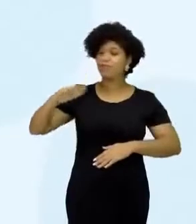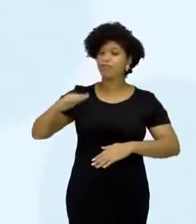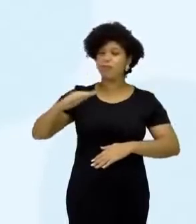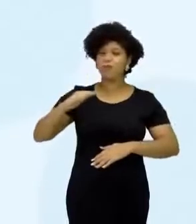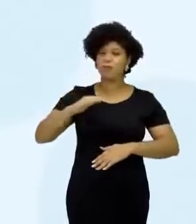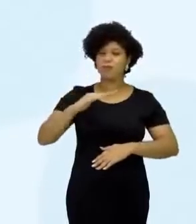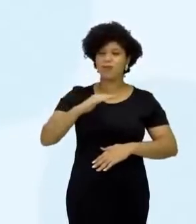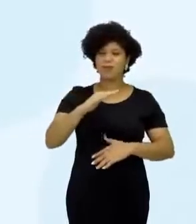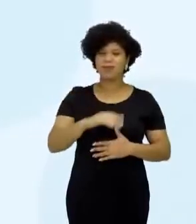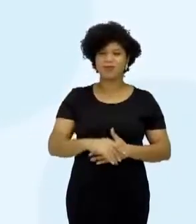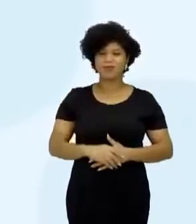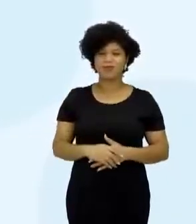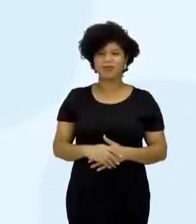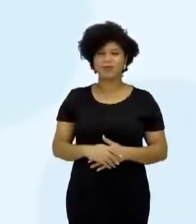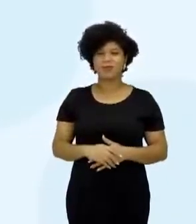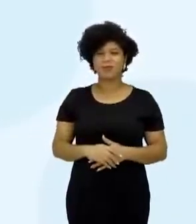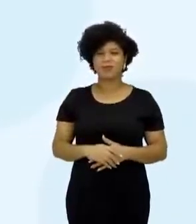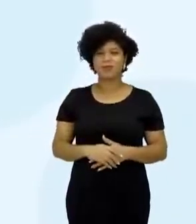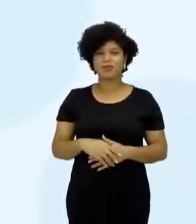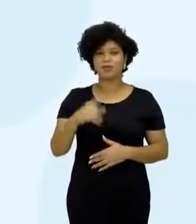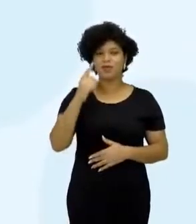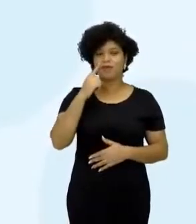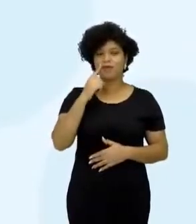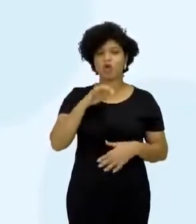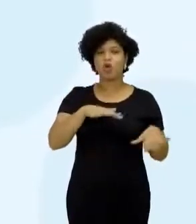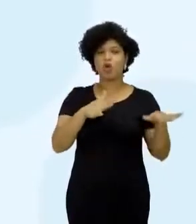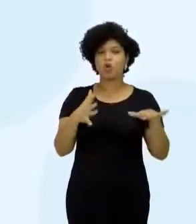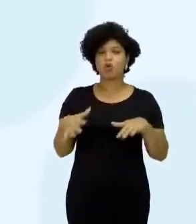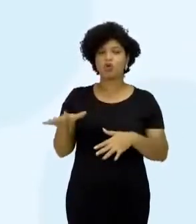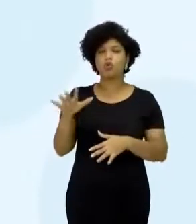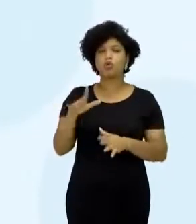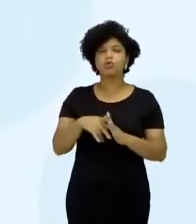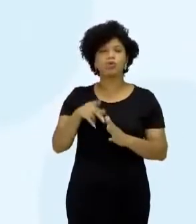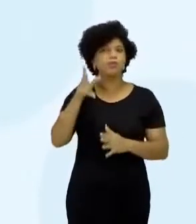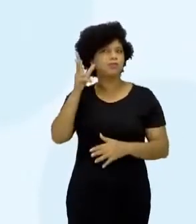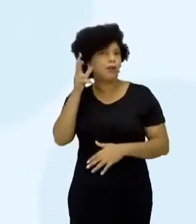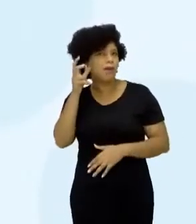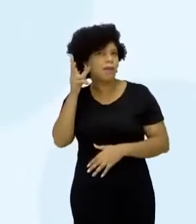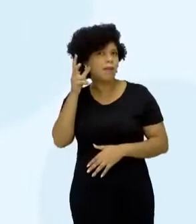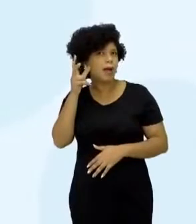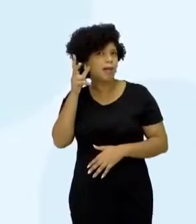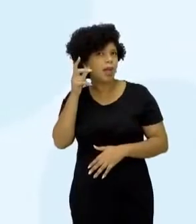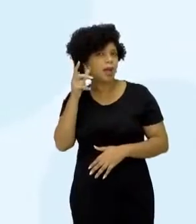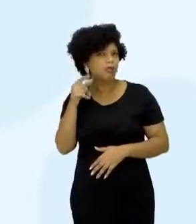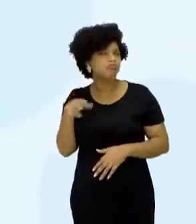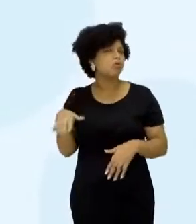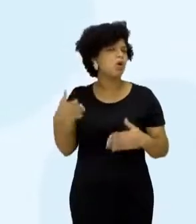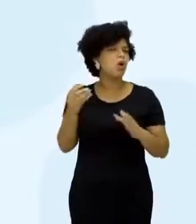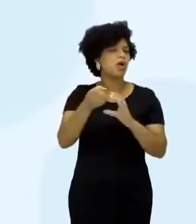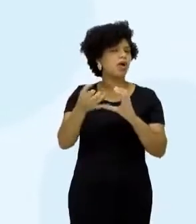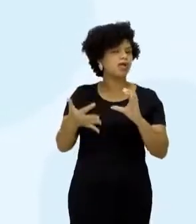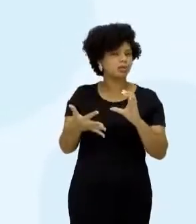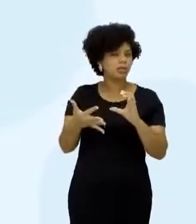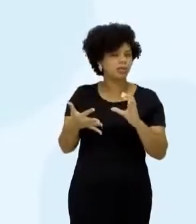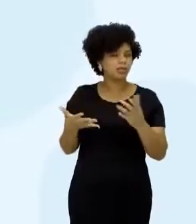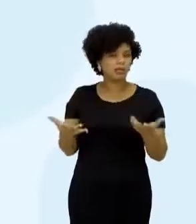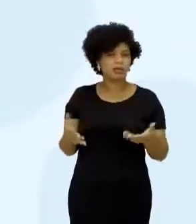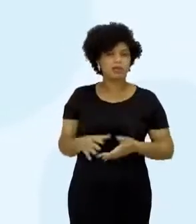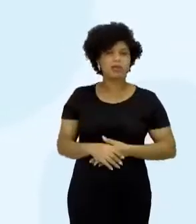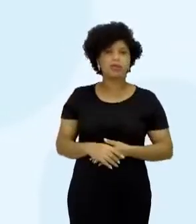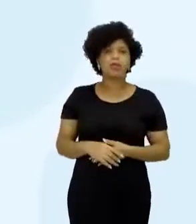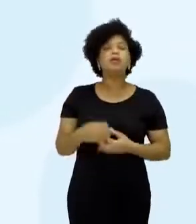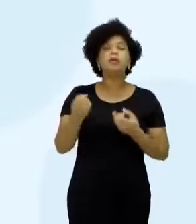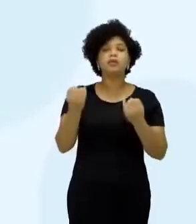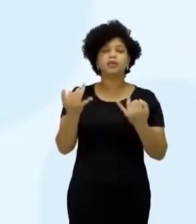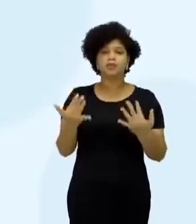Que beleza, pessoal. Ondas sonoras. Você tem o som e suas características, pessoal. E aí, vamos falar um